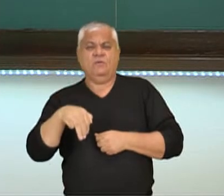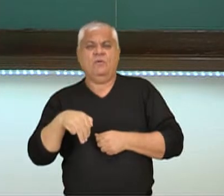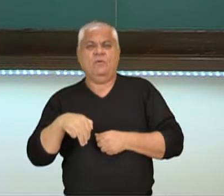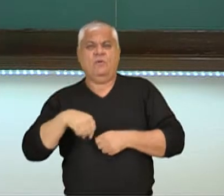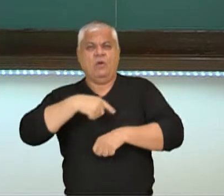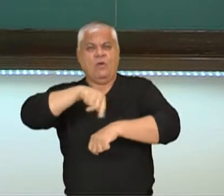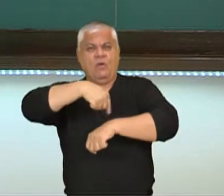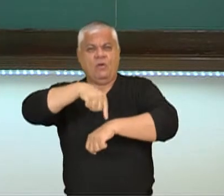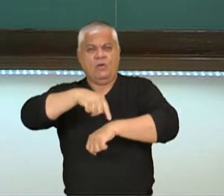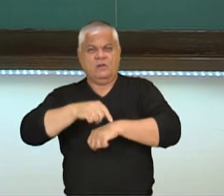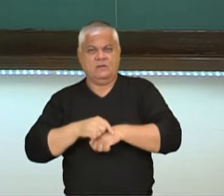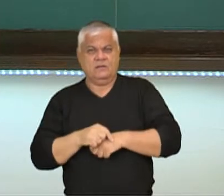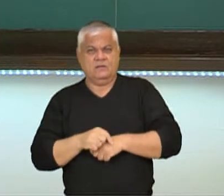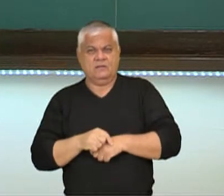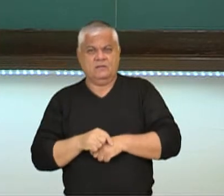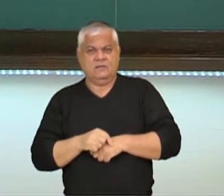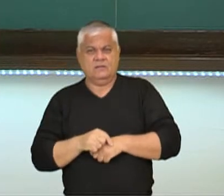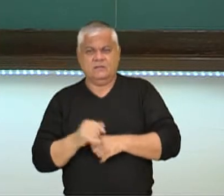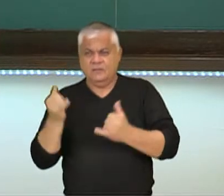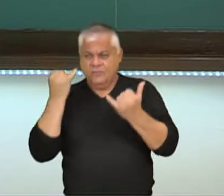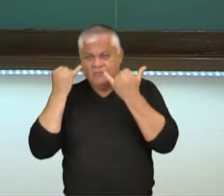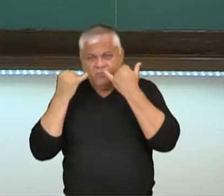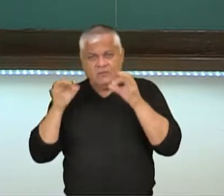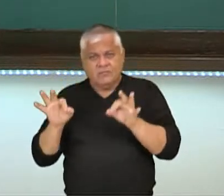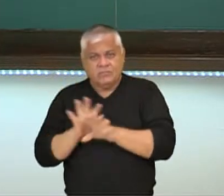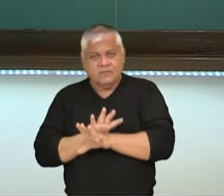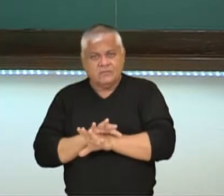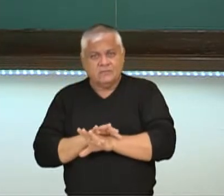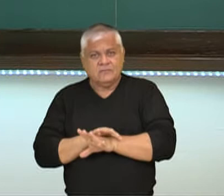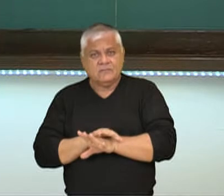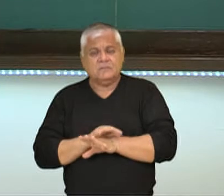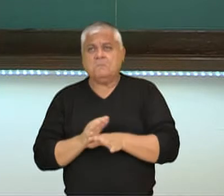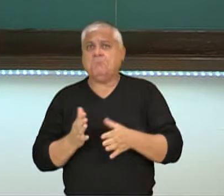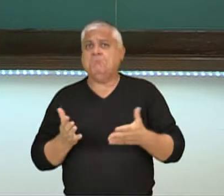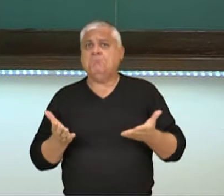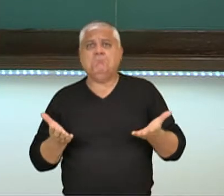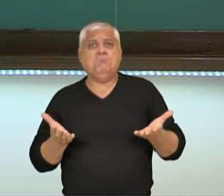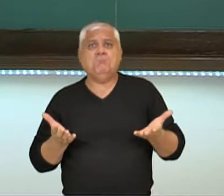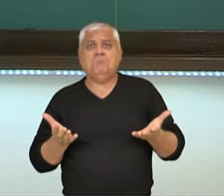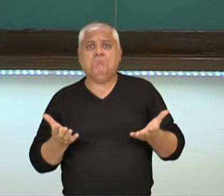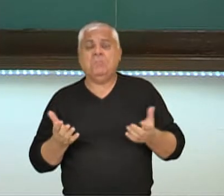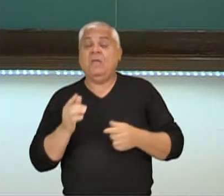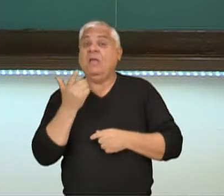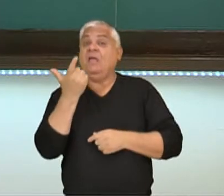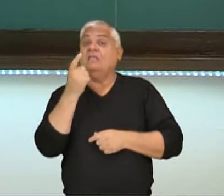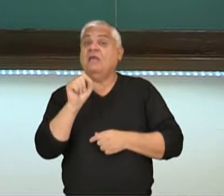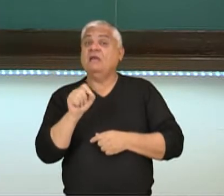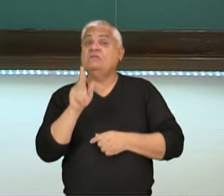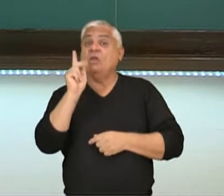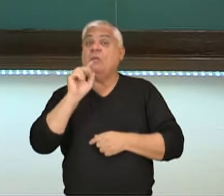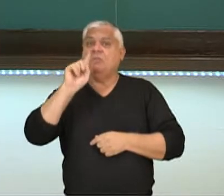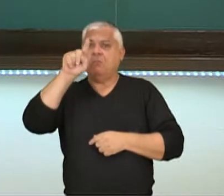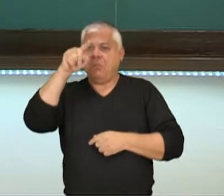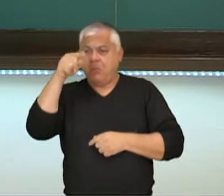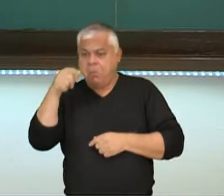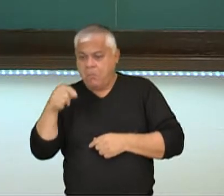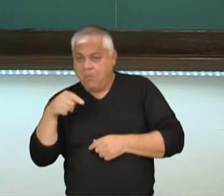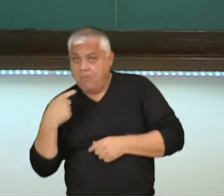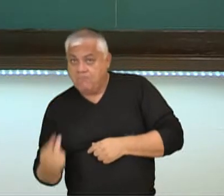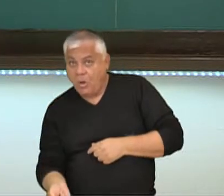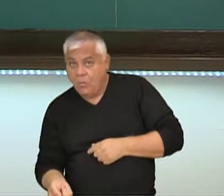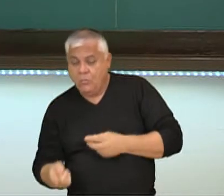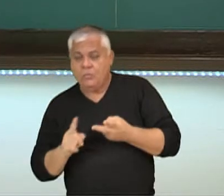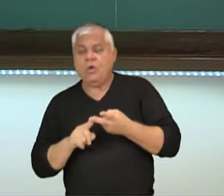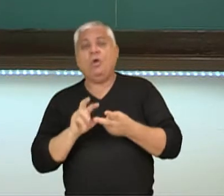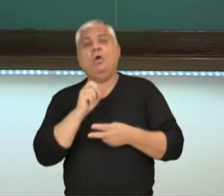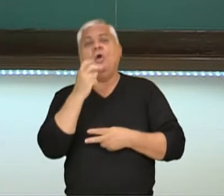é completa? Repare bem, você pode estar caindo a 10 km por hora ou você pode estar